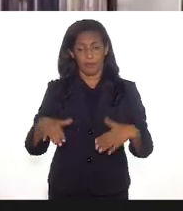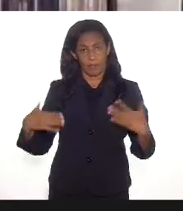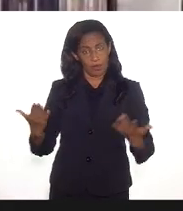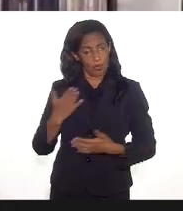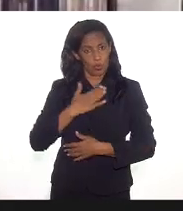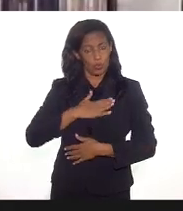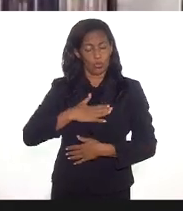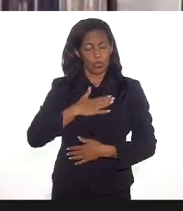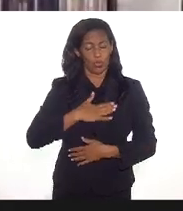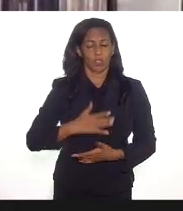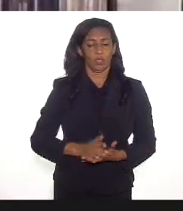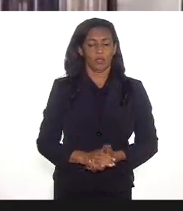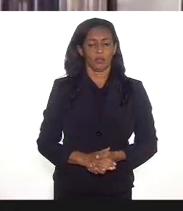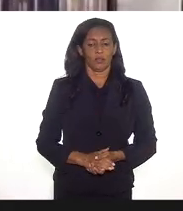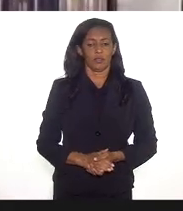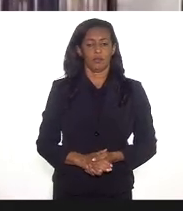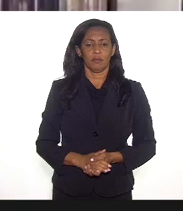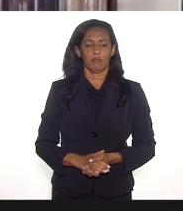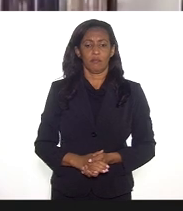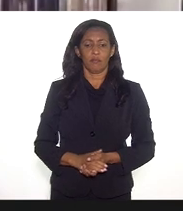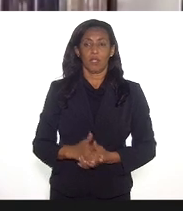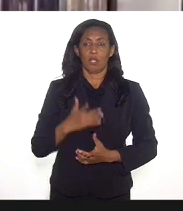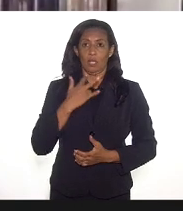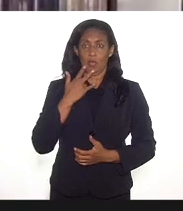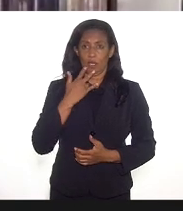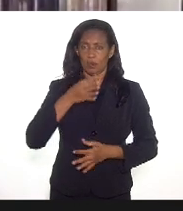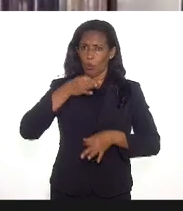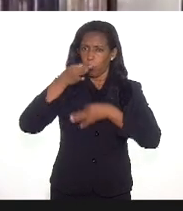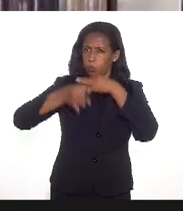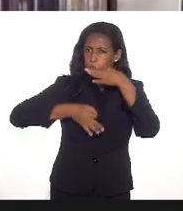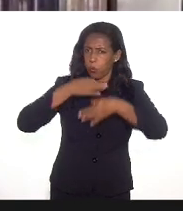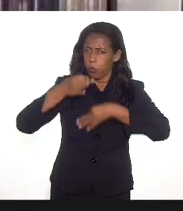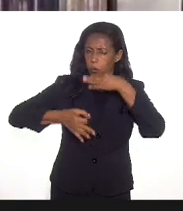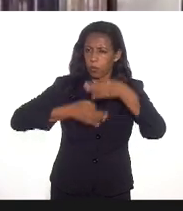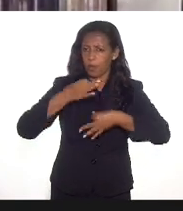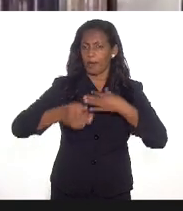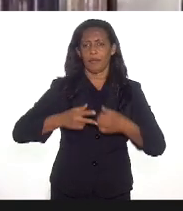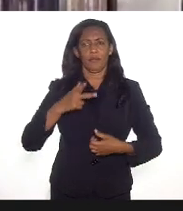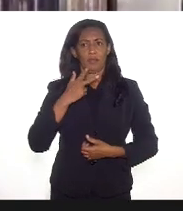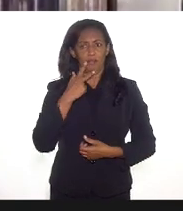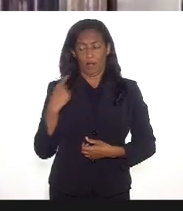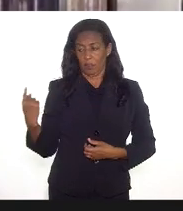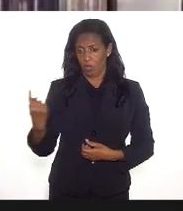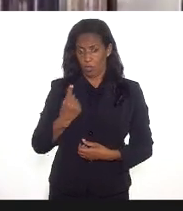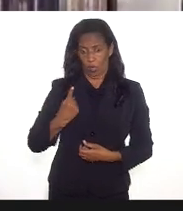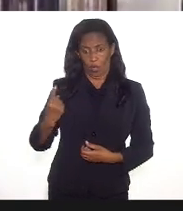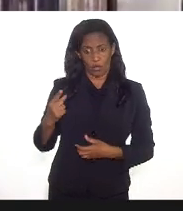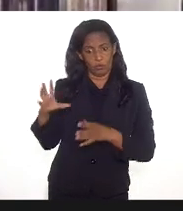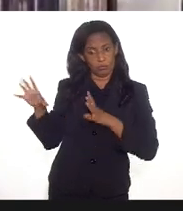de fazer, levantar essas questões e dizer que